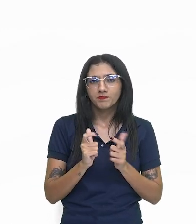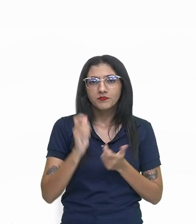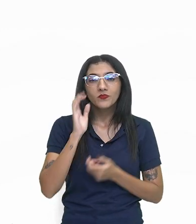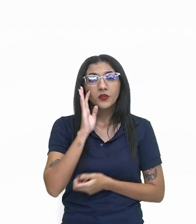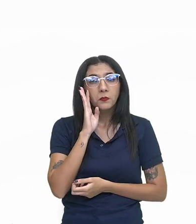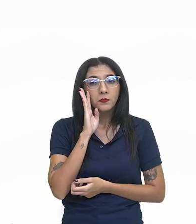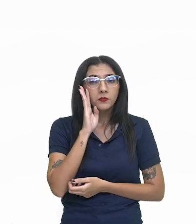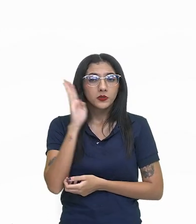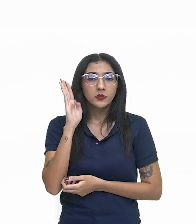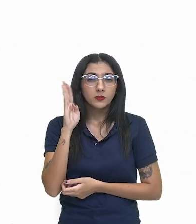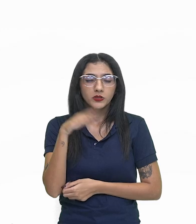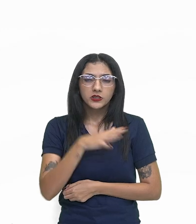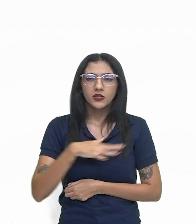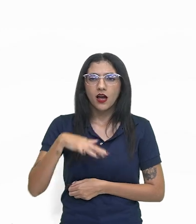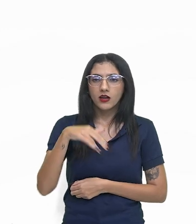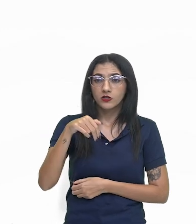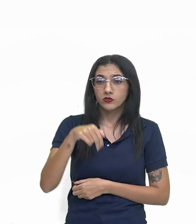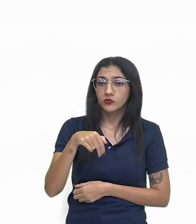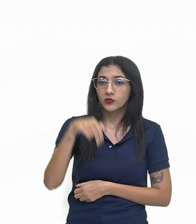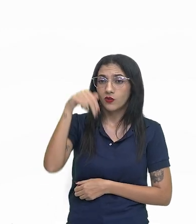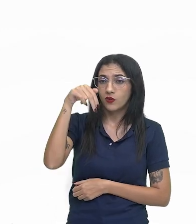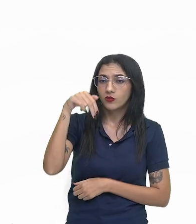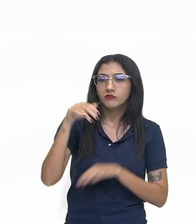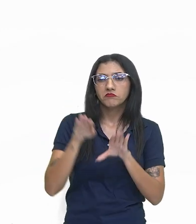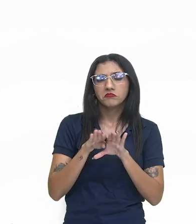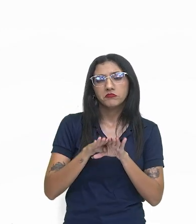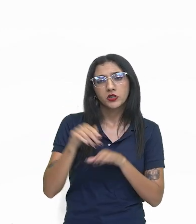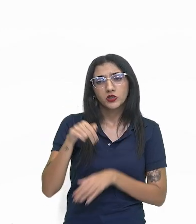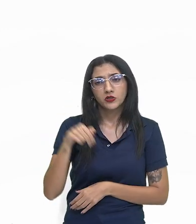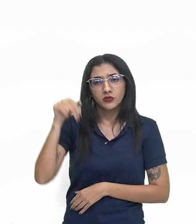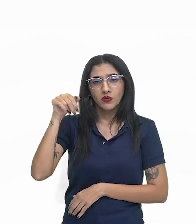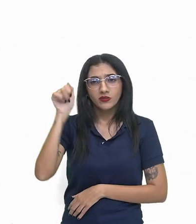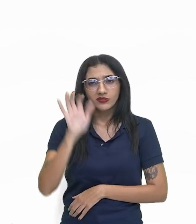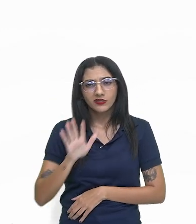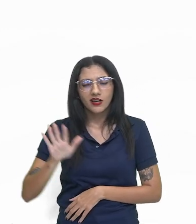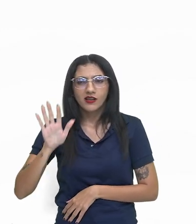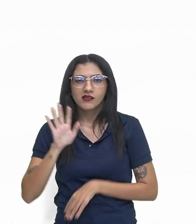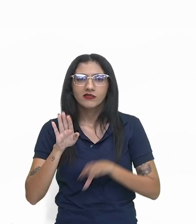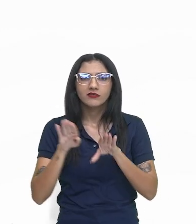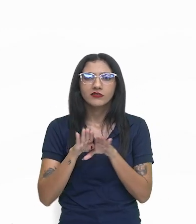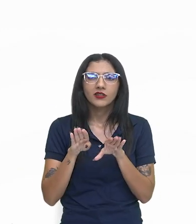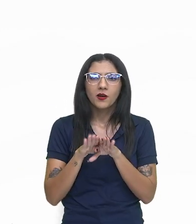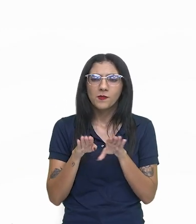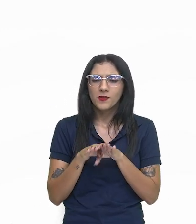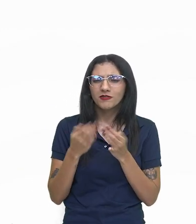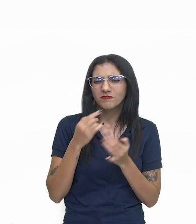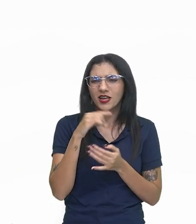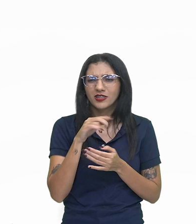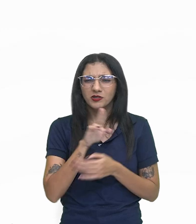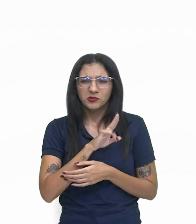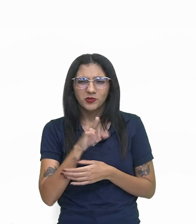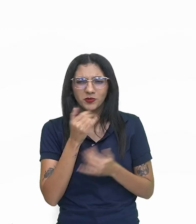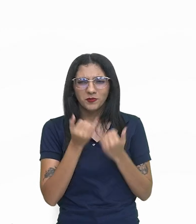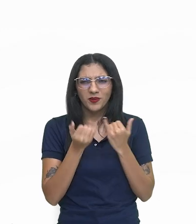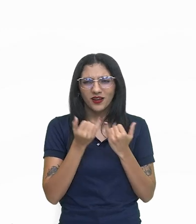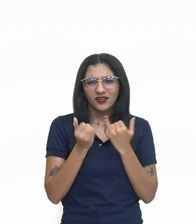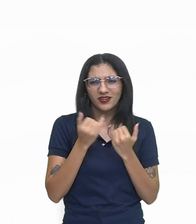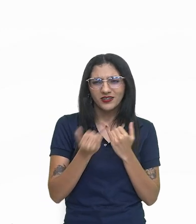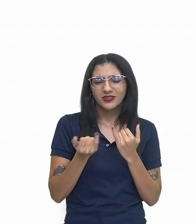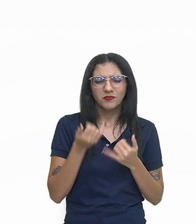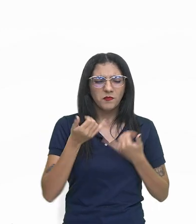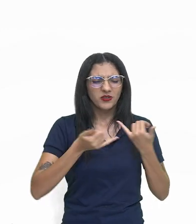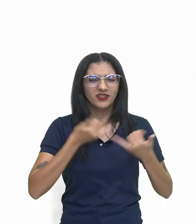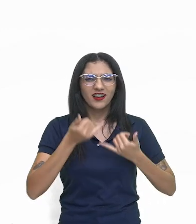especialmente nas regiões Norte e Nordeste, sendo o nome também atribuído a uma brincadeira infantil